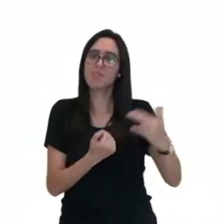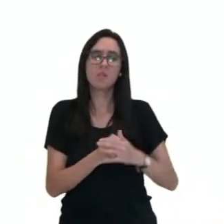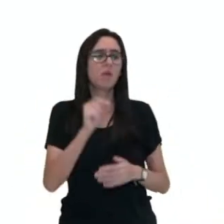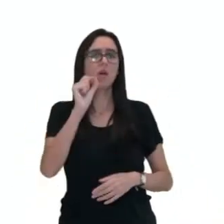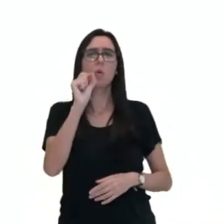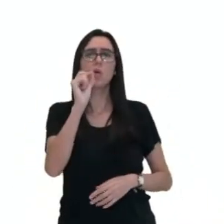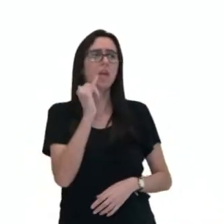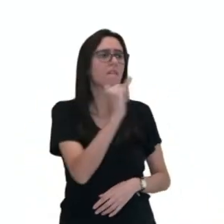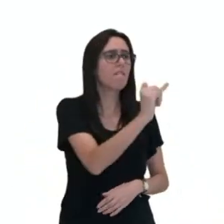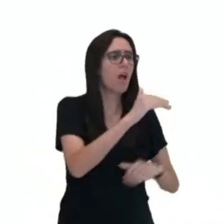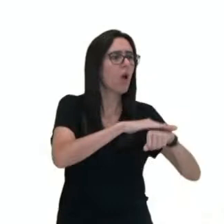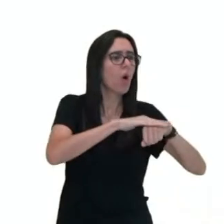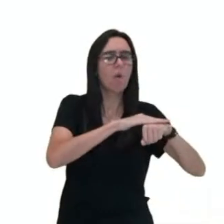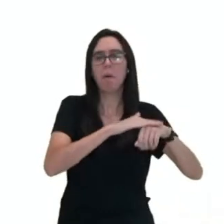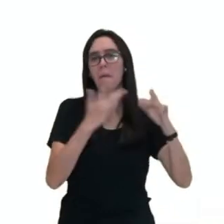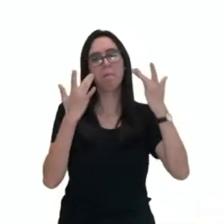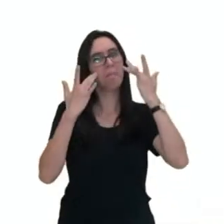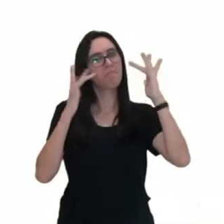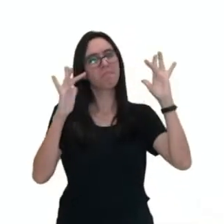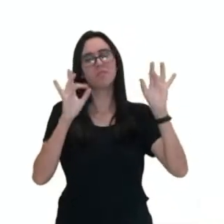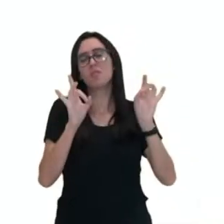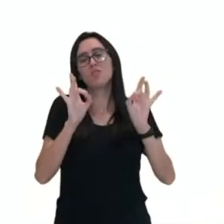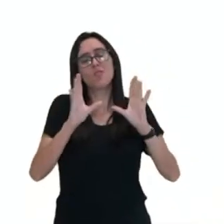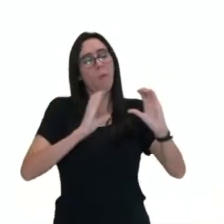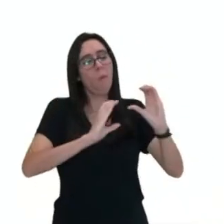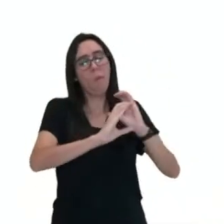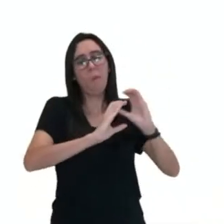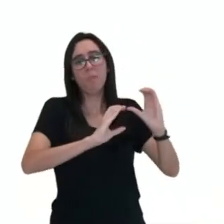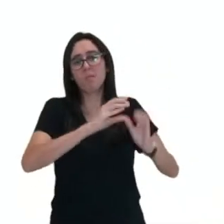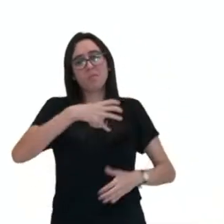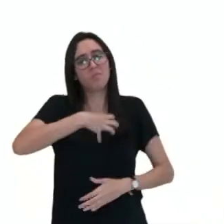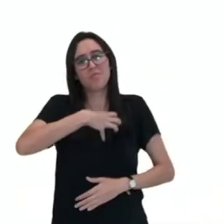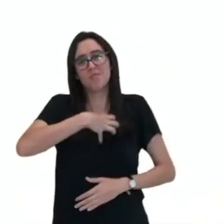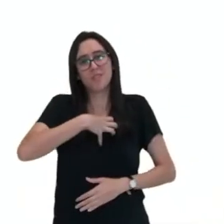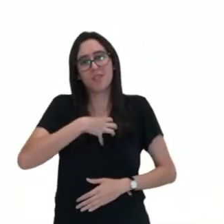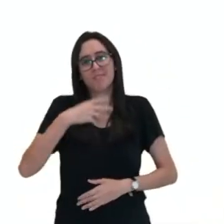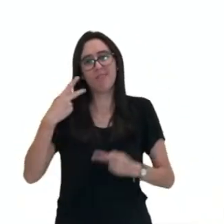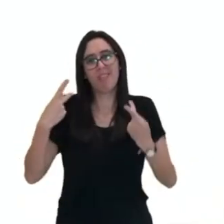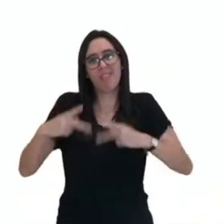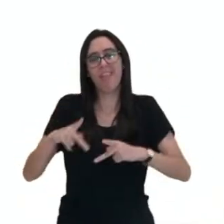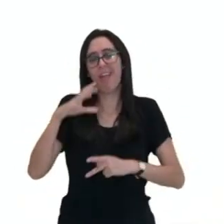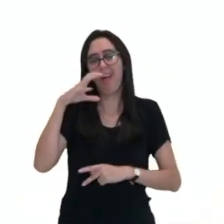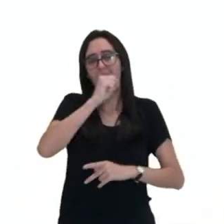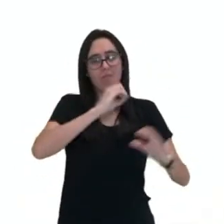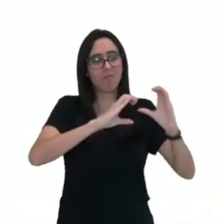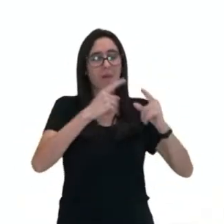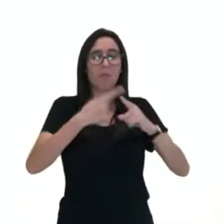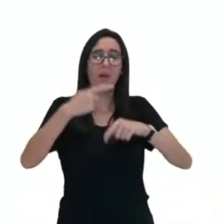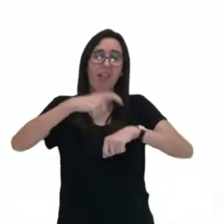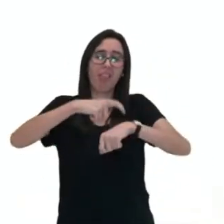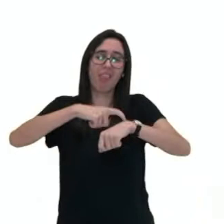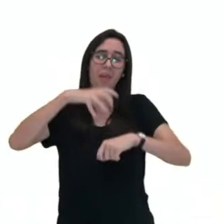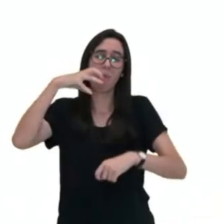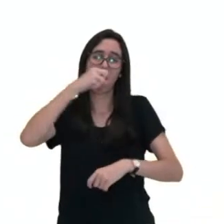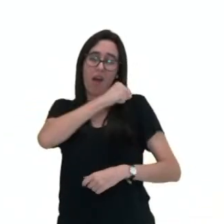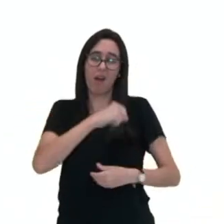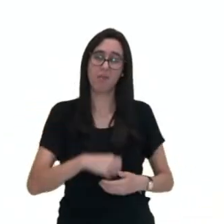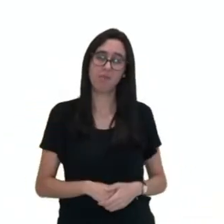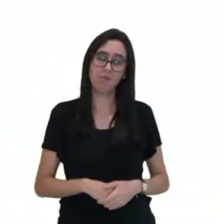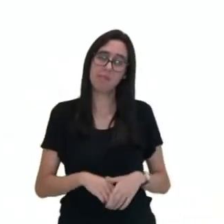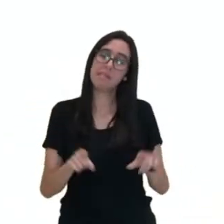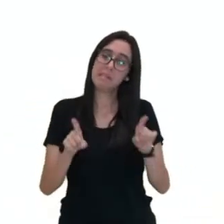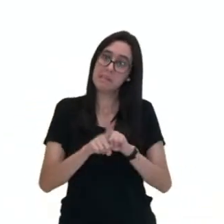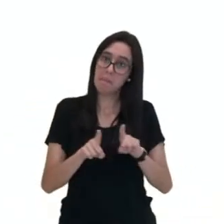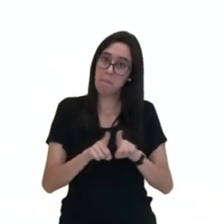Não se sabe. Sabe-se apenas que se comunicaram rapidamente, pois não havia tempo. Sabe-se também que,